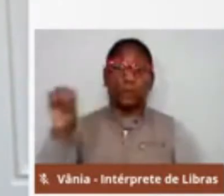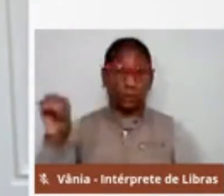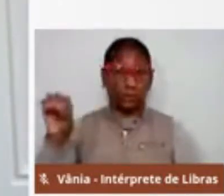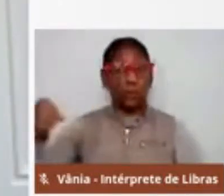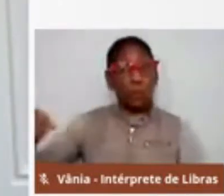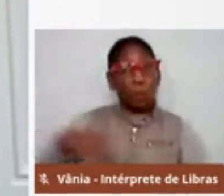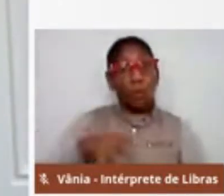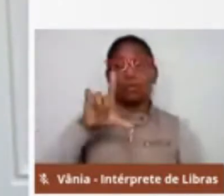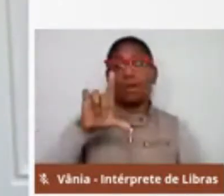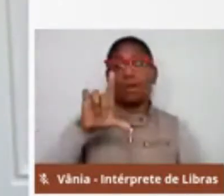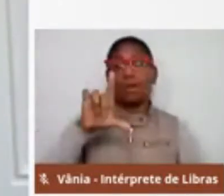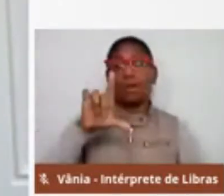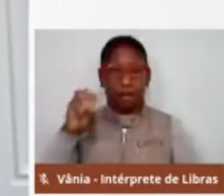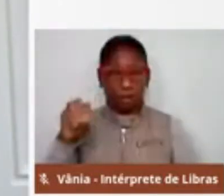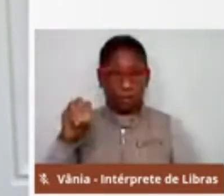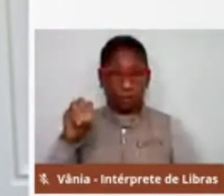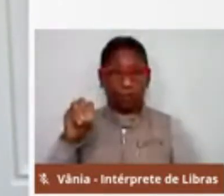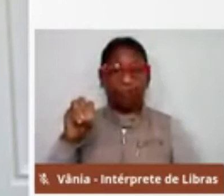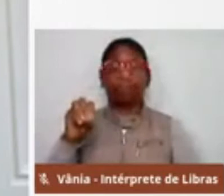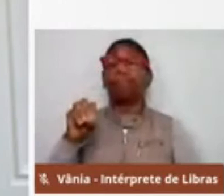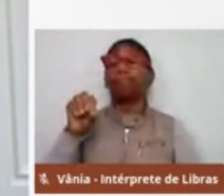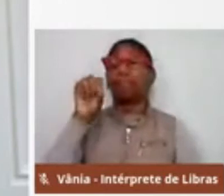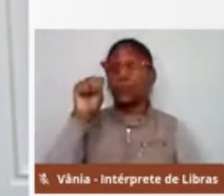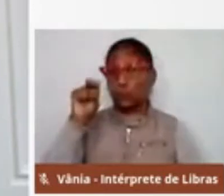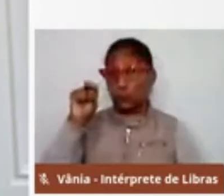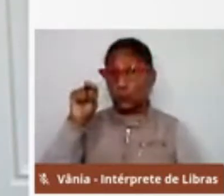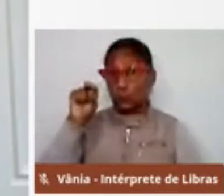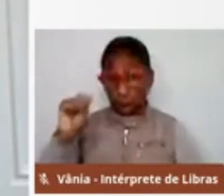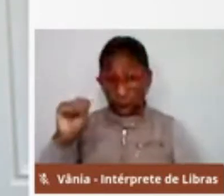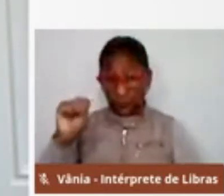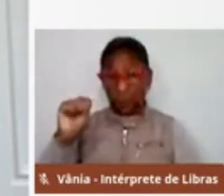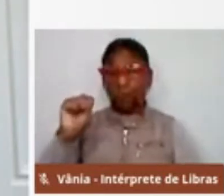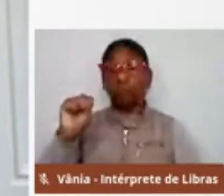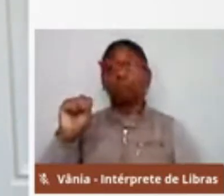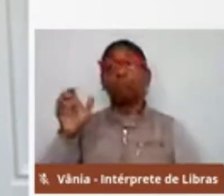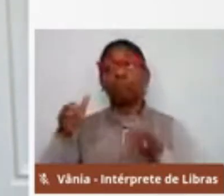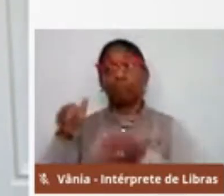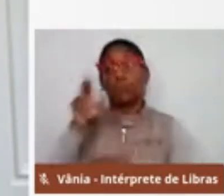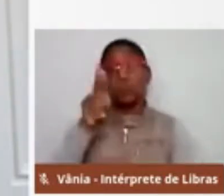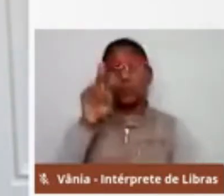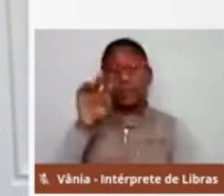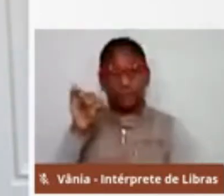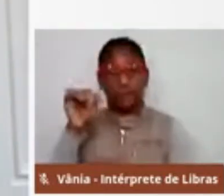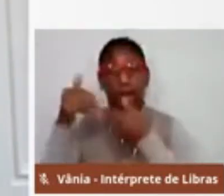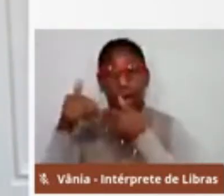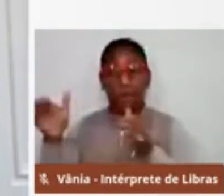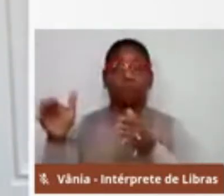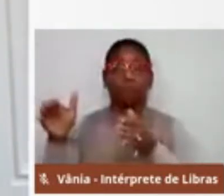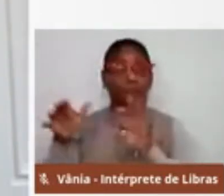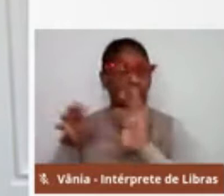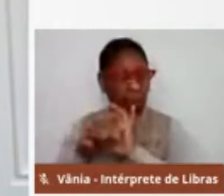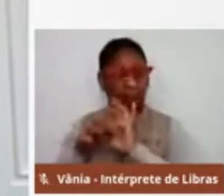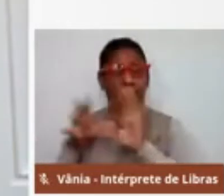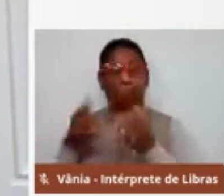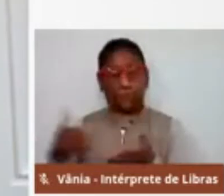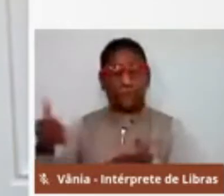novos no SUS de UTI abertos no nosso estado. O que tem nos ajudado a manter essa